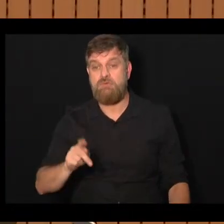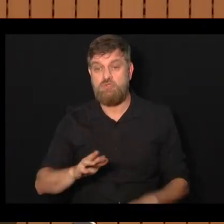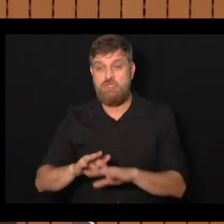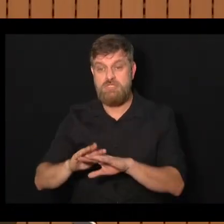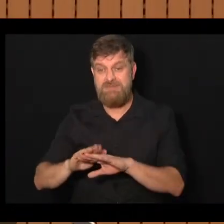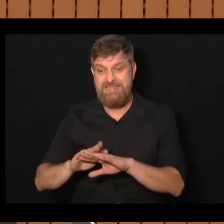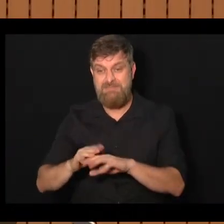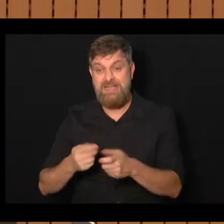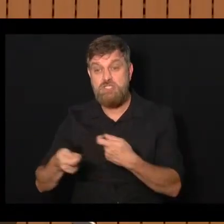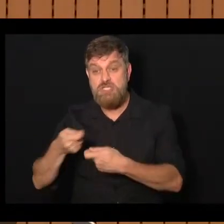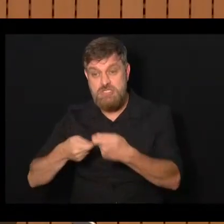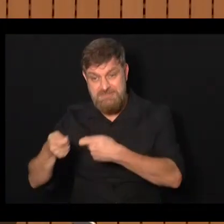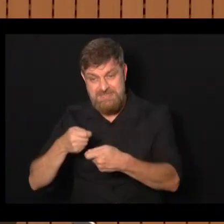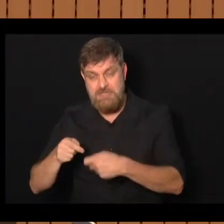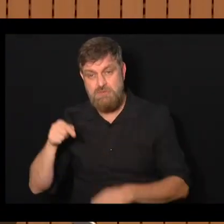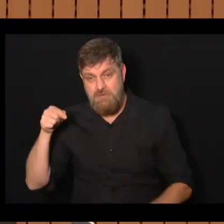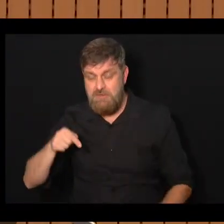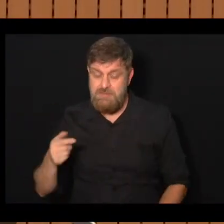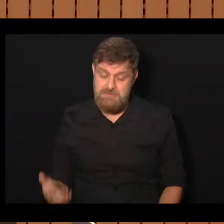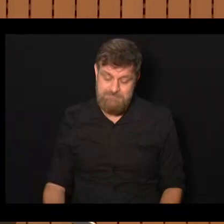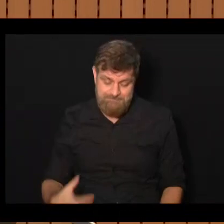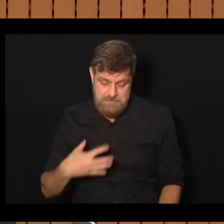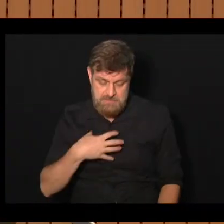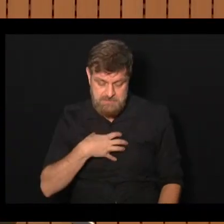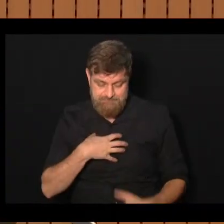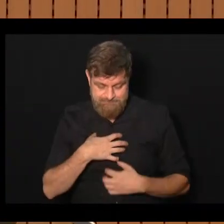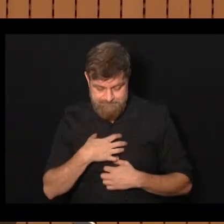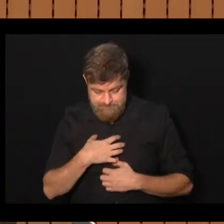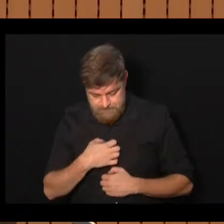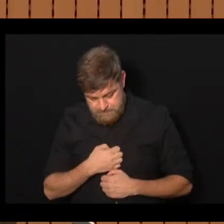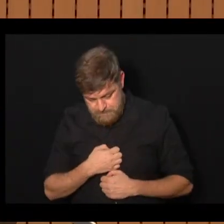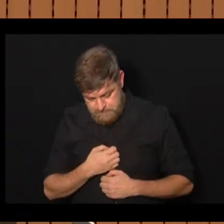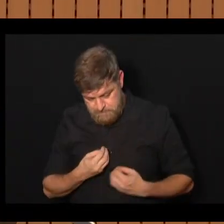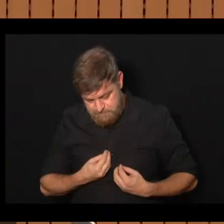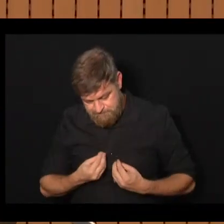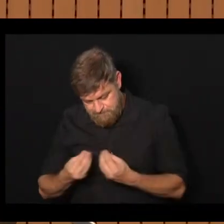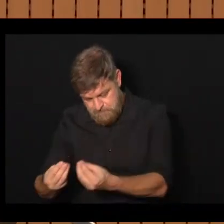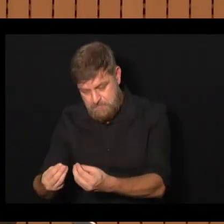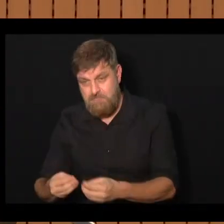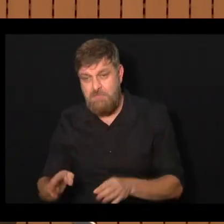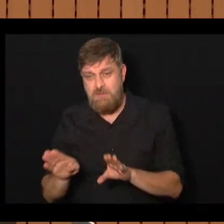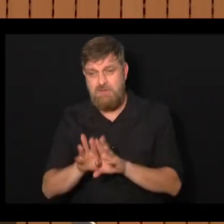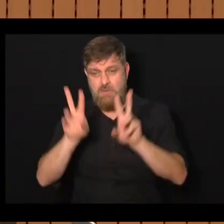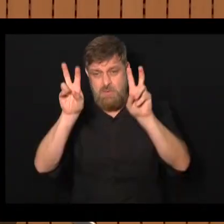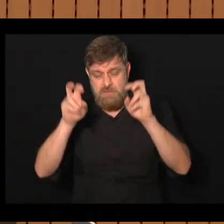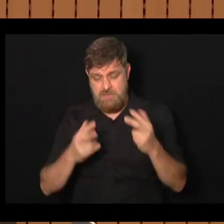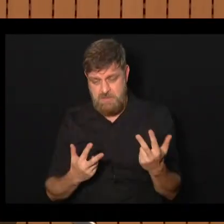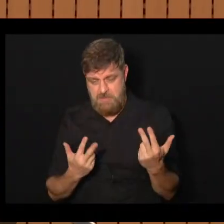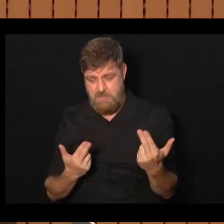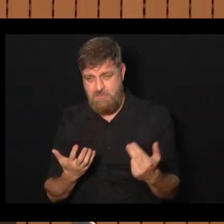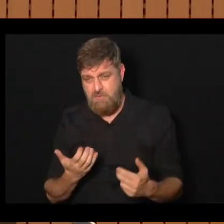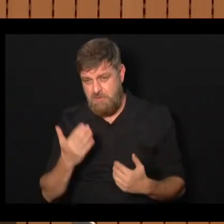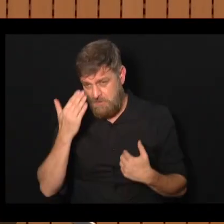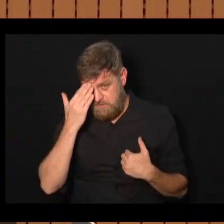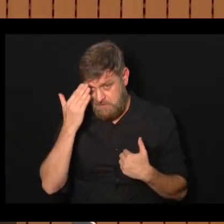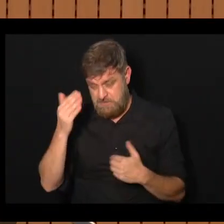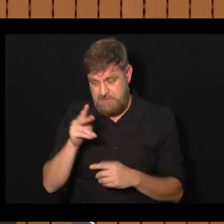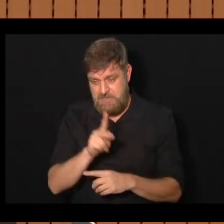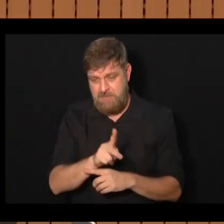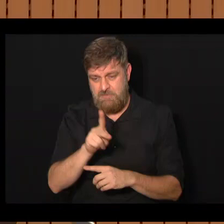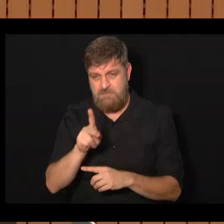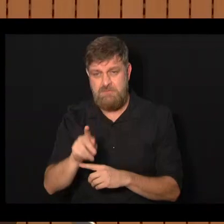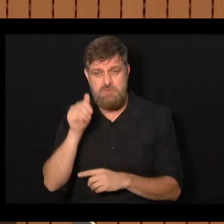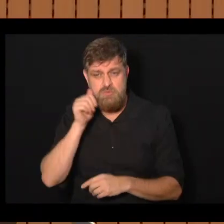e no qual eu transmito as minhas condolências. Gostaria de aproveitar, dentro do mesmo tema, e agradecer à professora, a